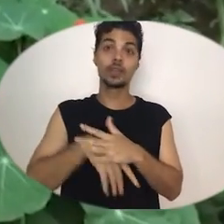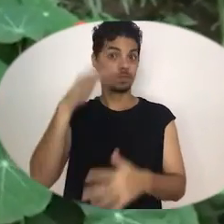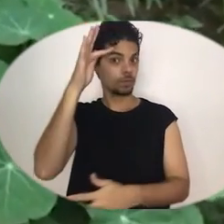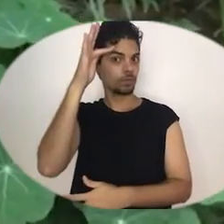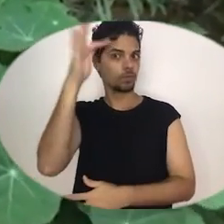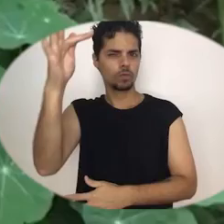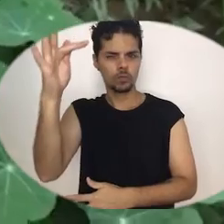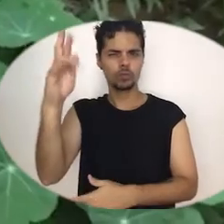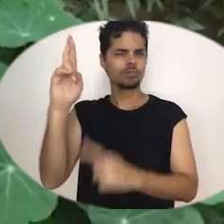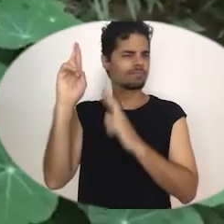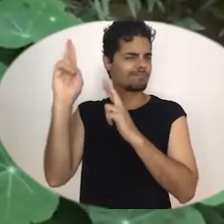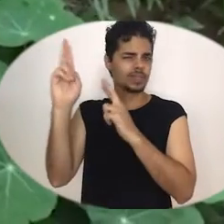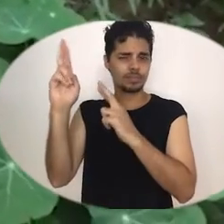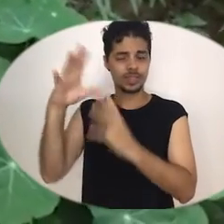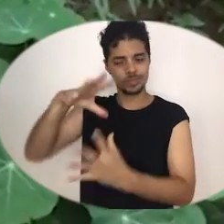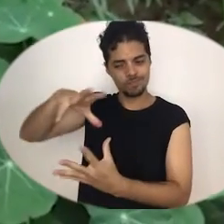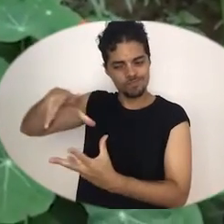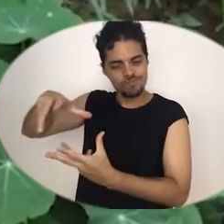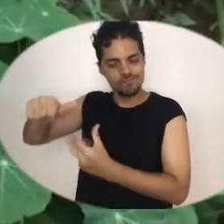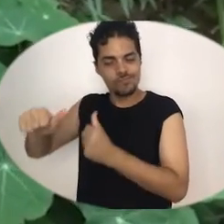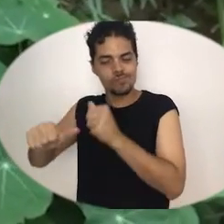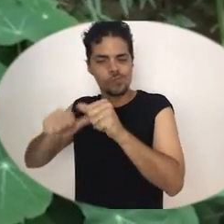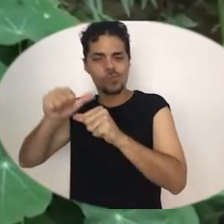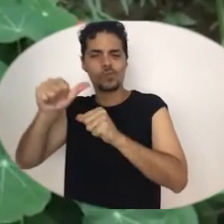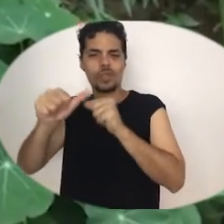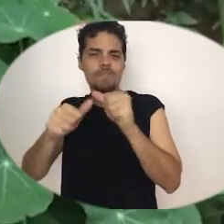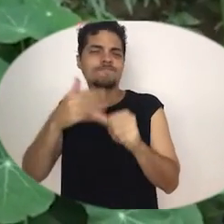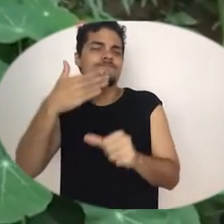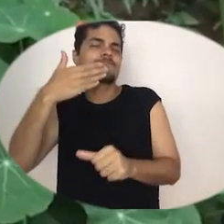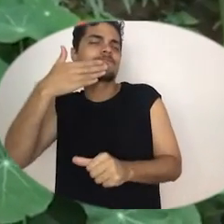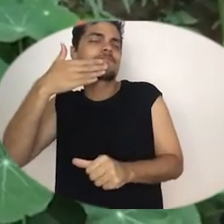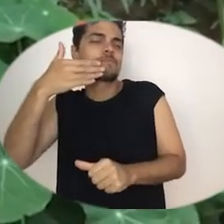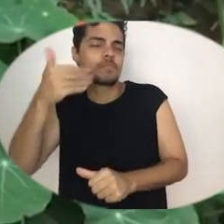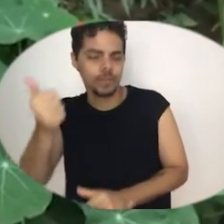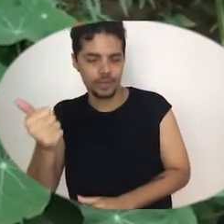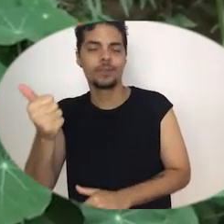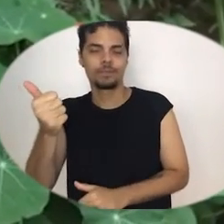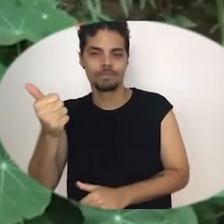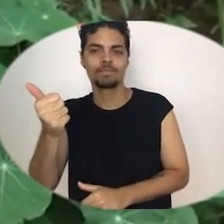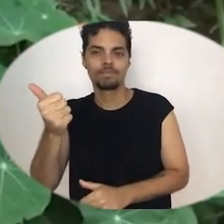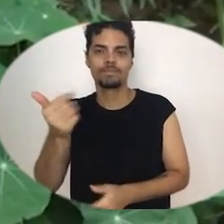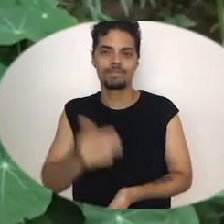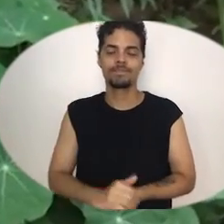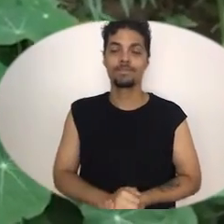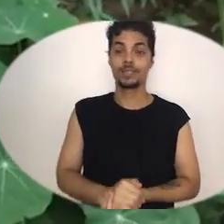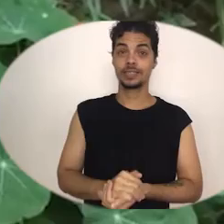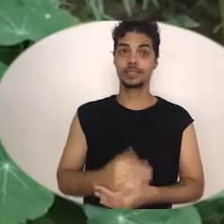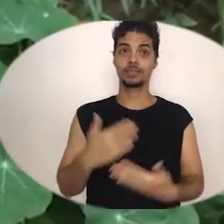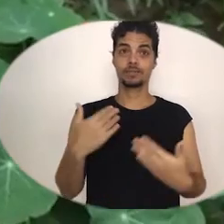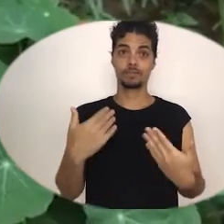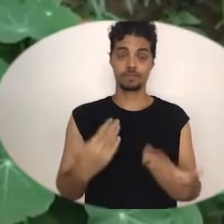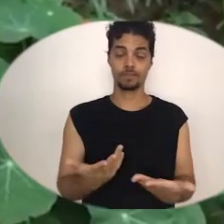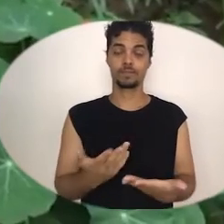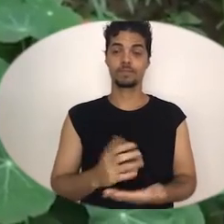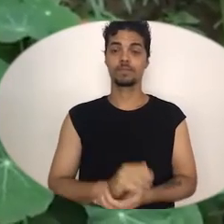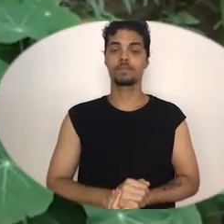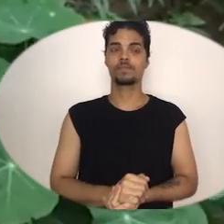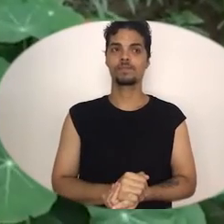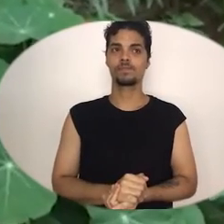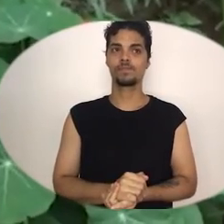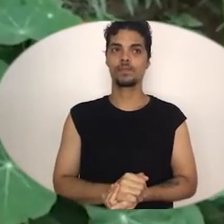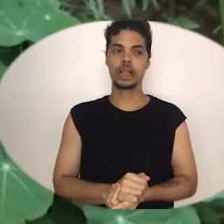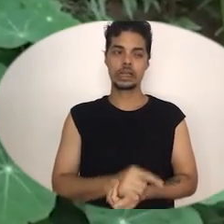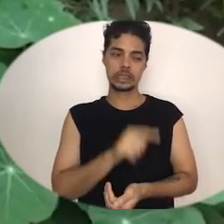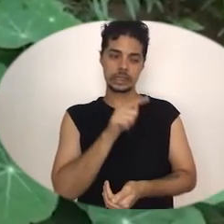que possam vir transformar o mundo, como o sábio Paulo Freire falou um dia,